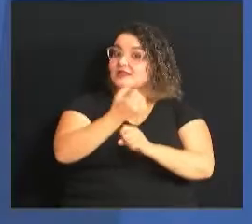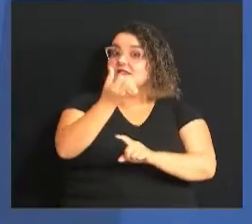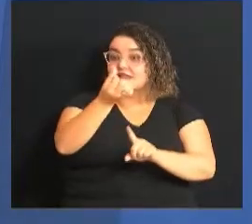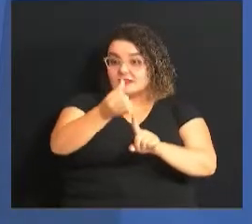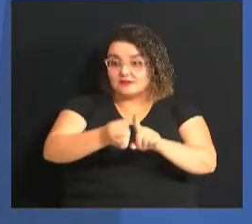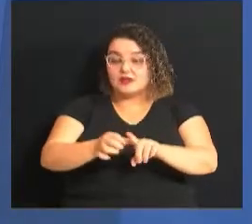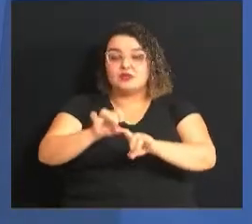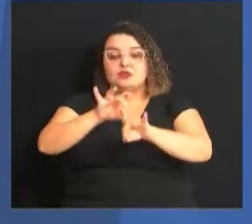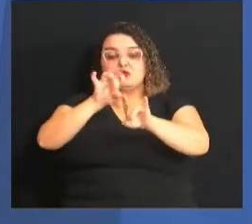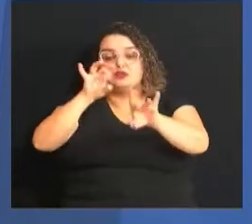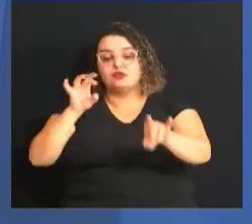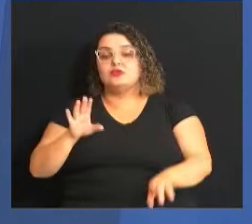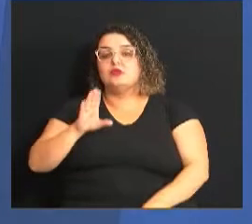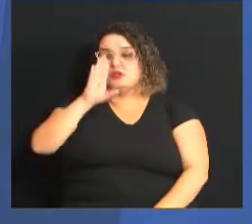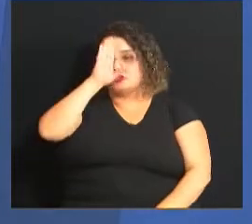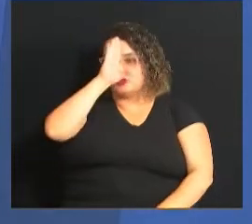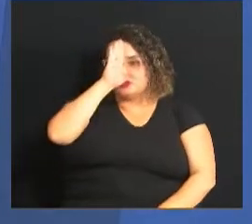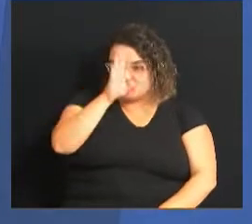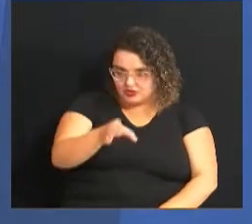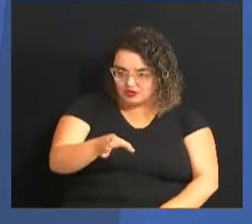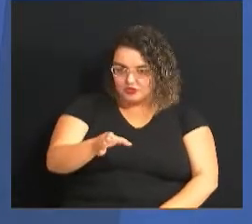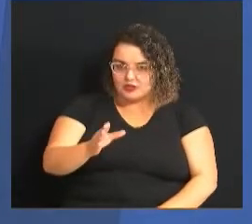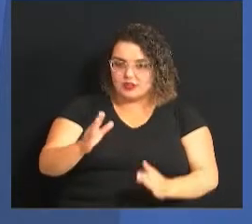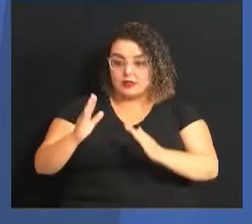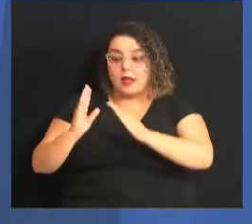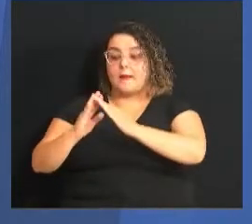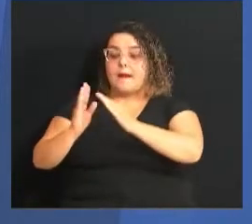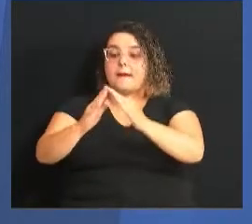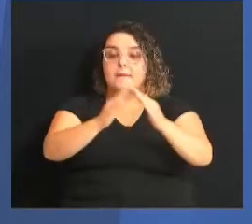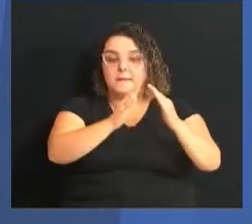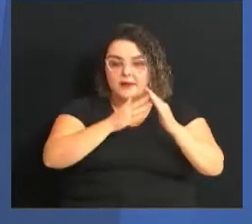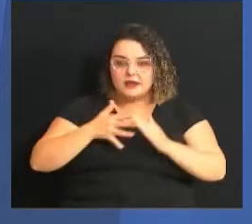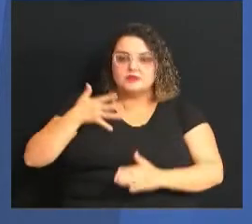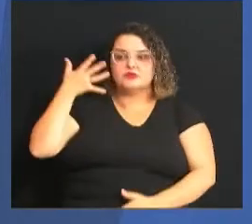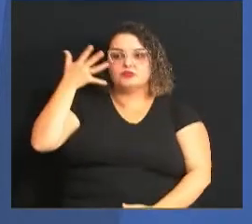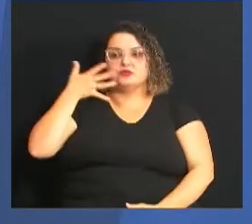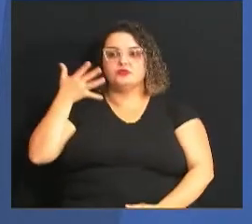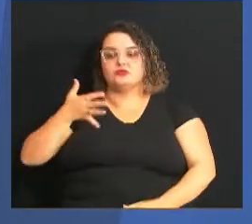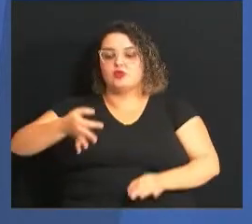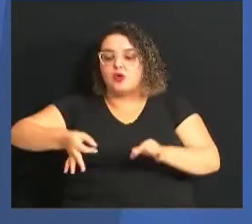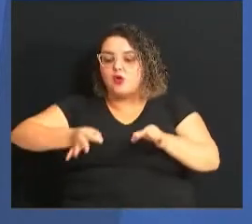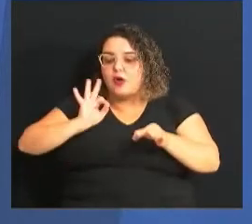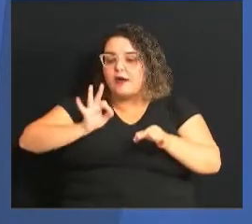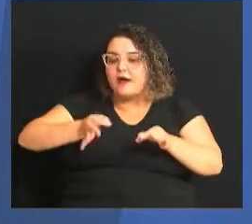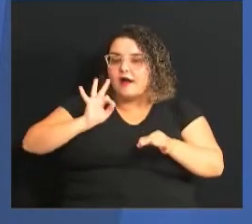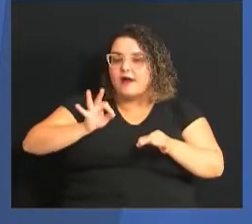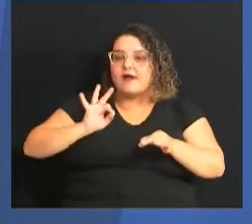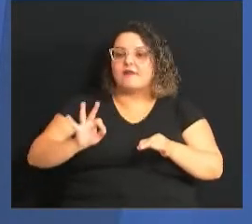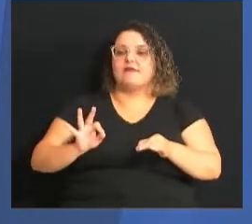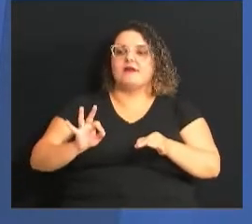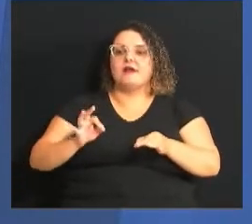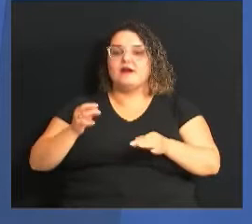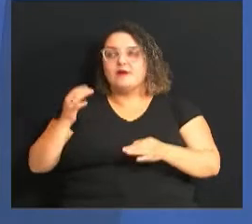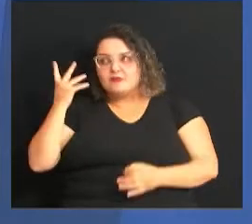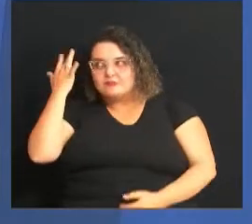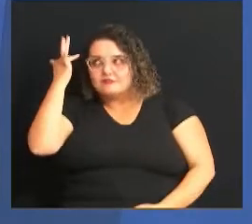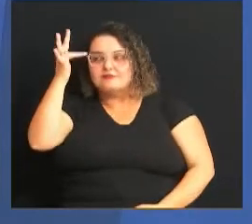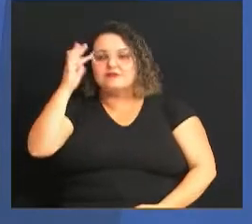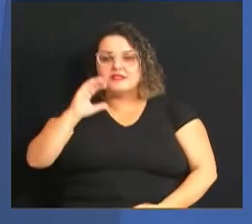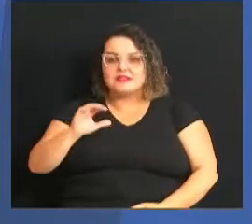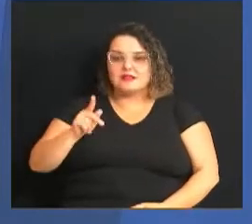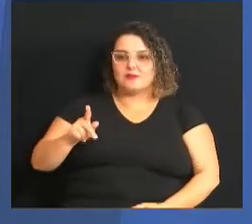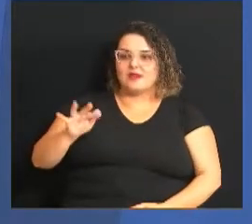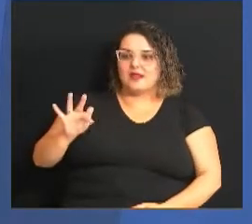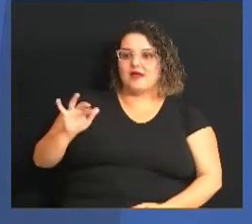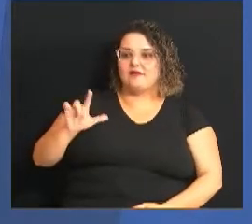transmitidos diretamente da casa dos palestrantes, o Café Filosófico CPFL está de volta lá na sede